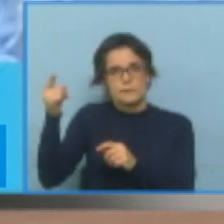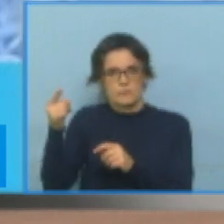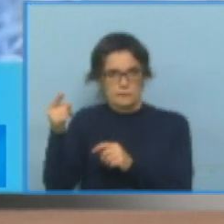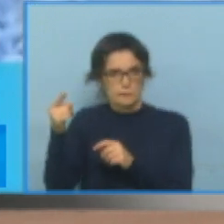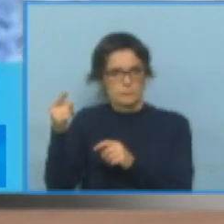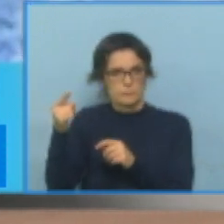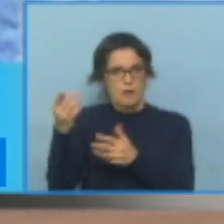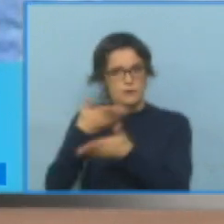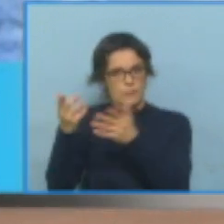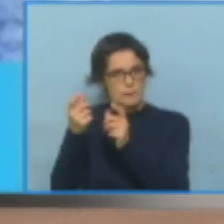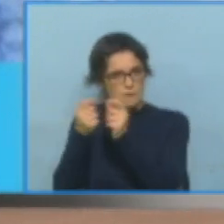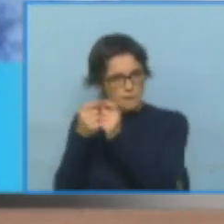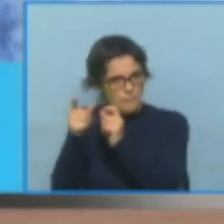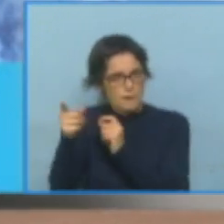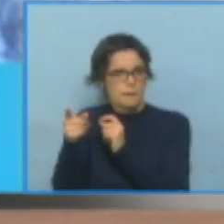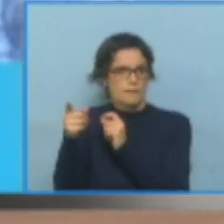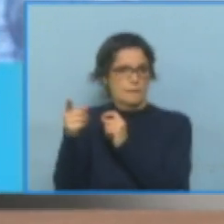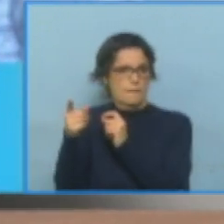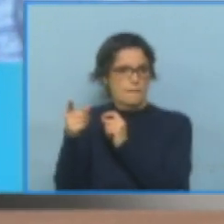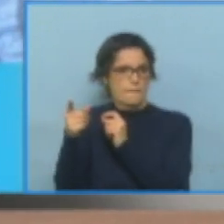portanto, daí a importância dessa, quer dizer,